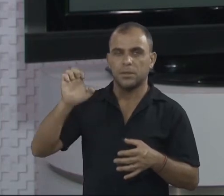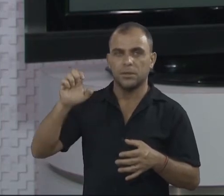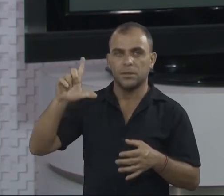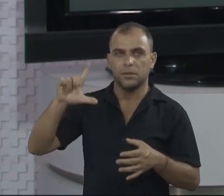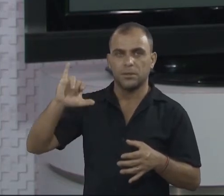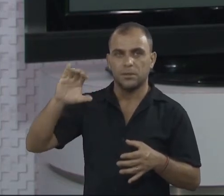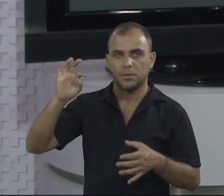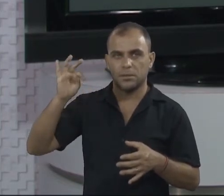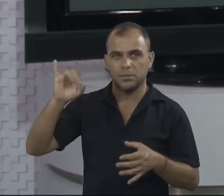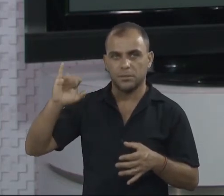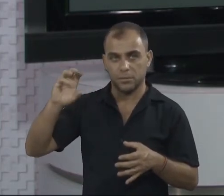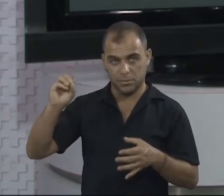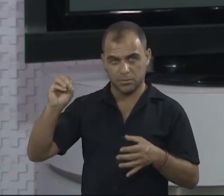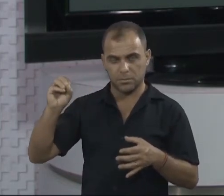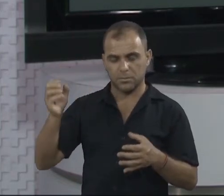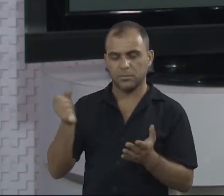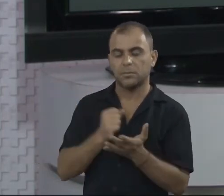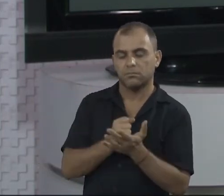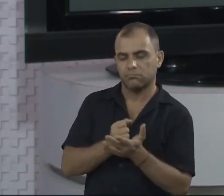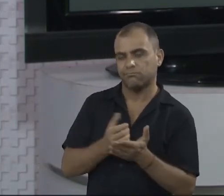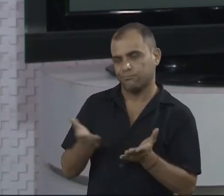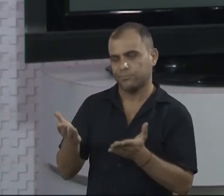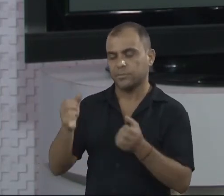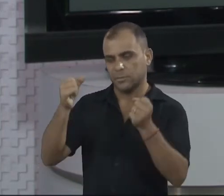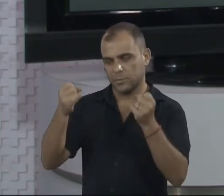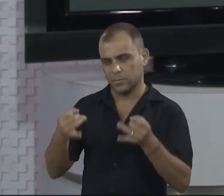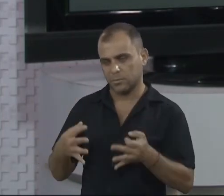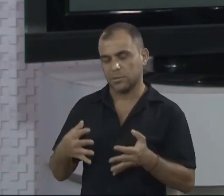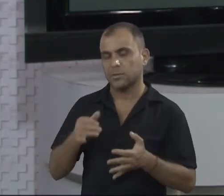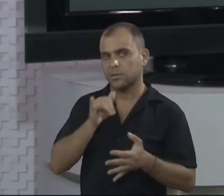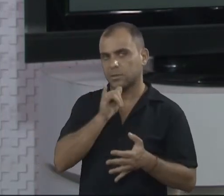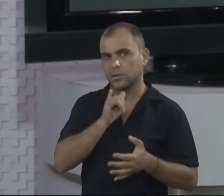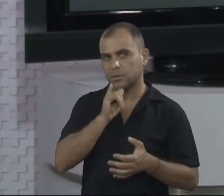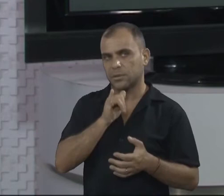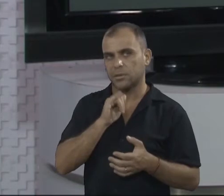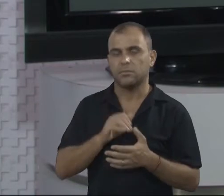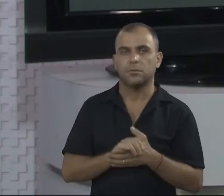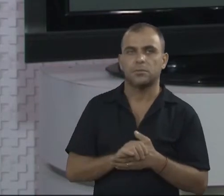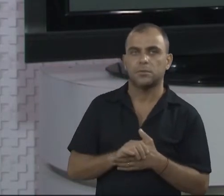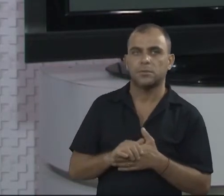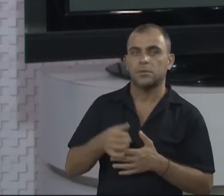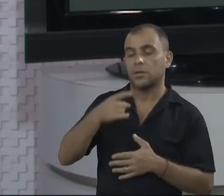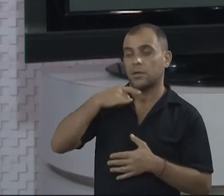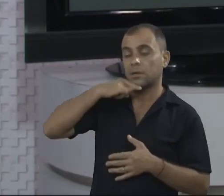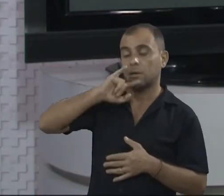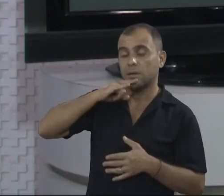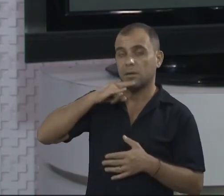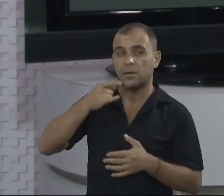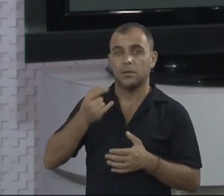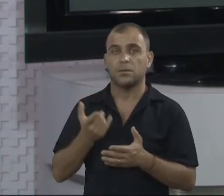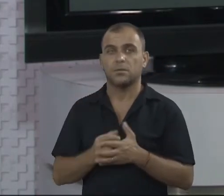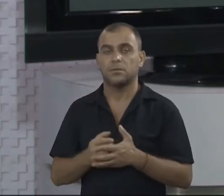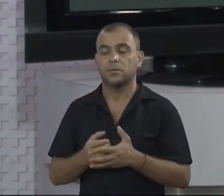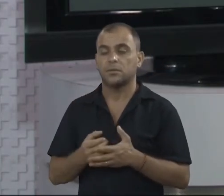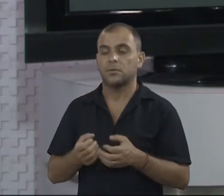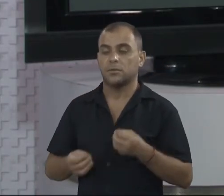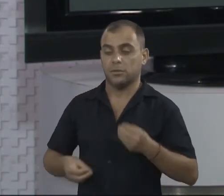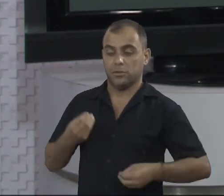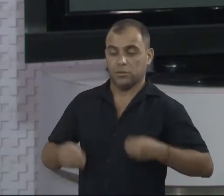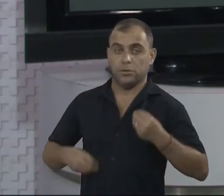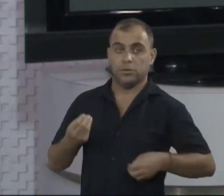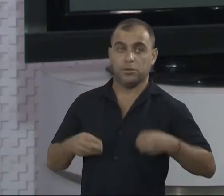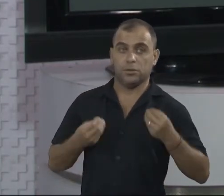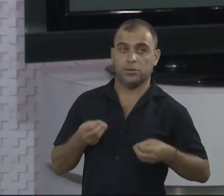e narcóticos também como morfina e heroína causam isso, tá? Os estimulantes, que é aquilo que eu falei que